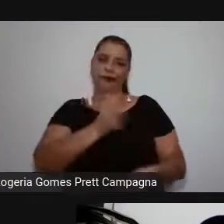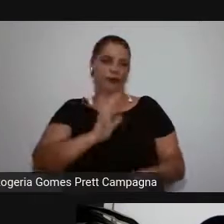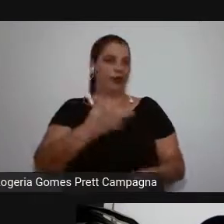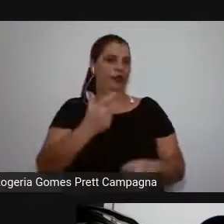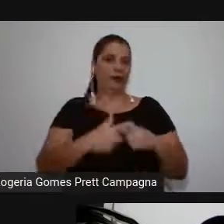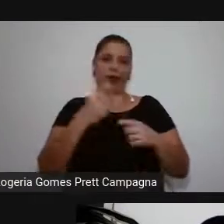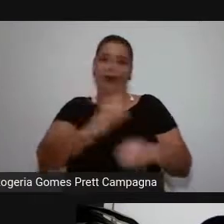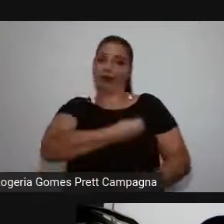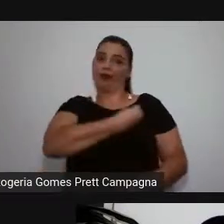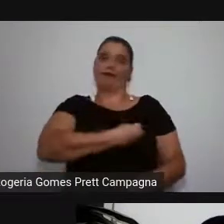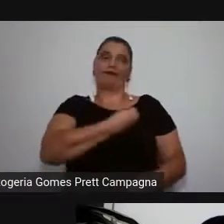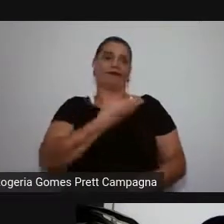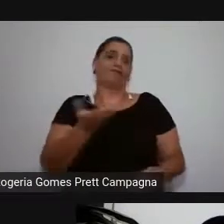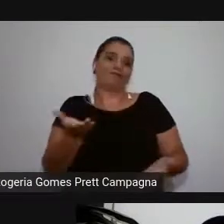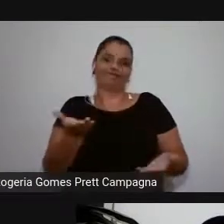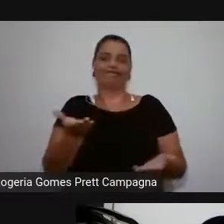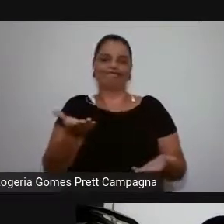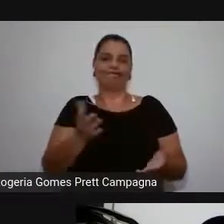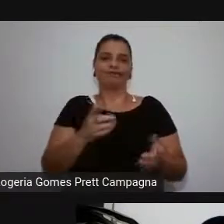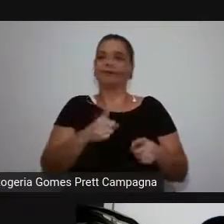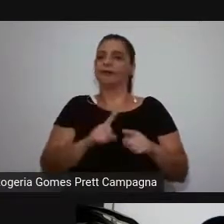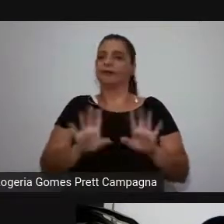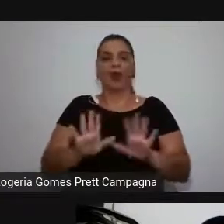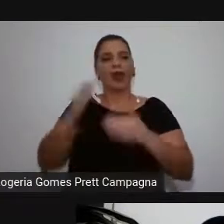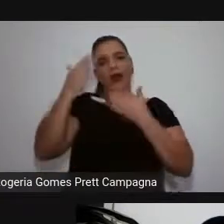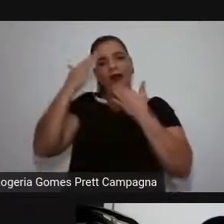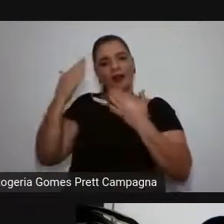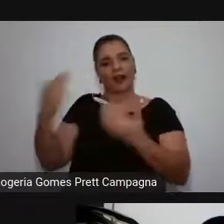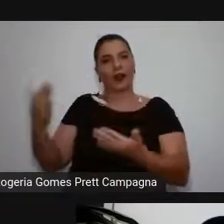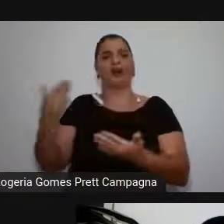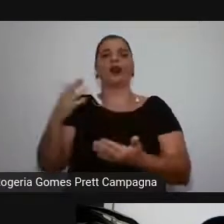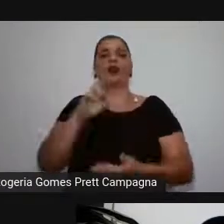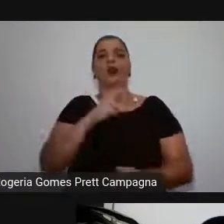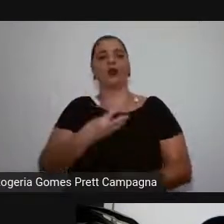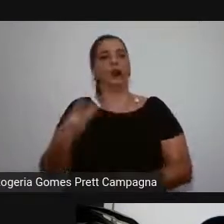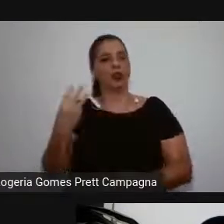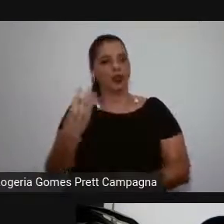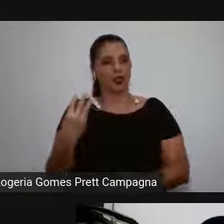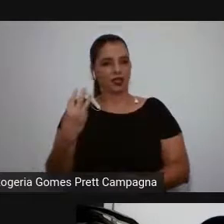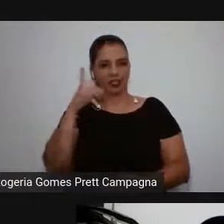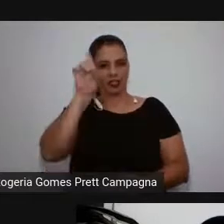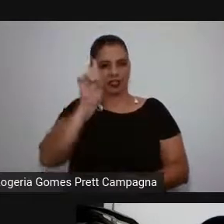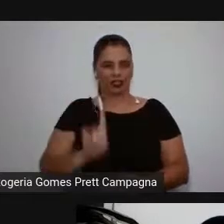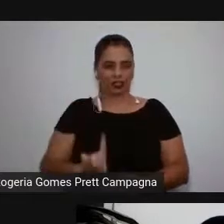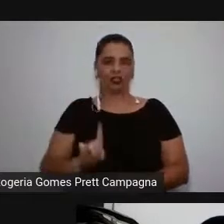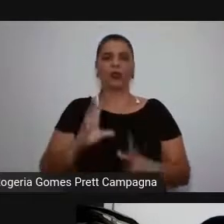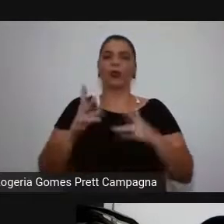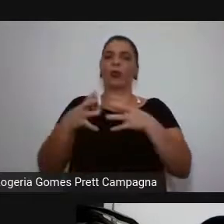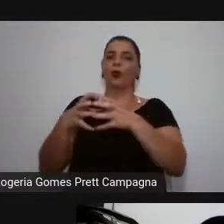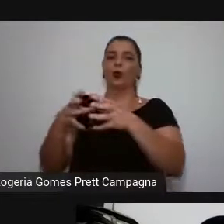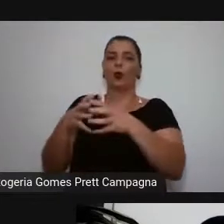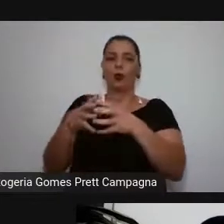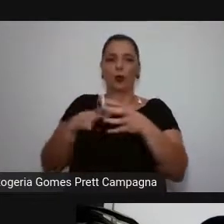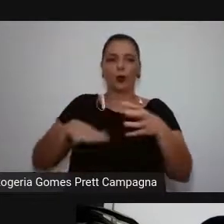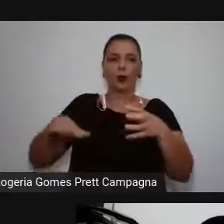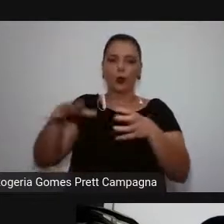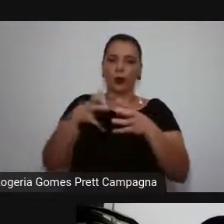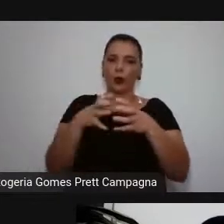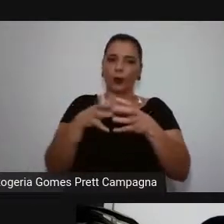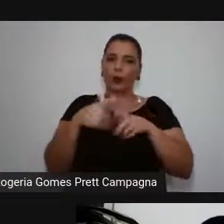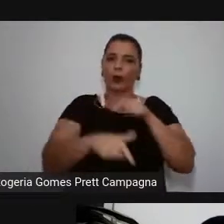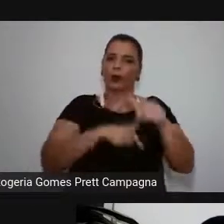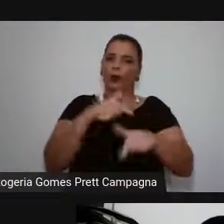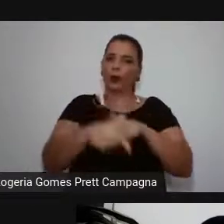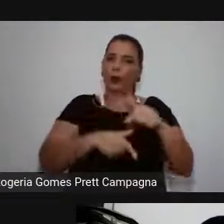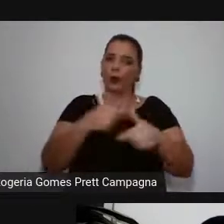bom? Então, agradeço a você, ao Rodrigo, ao Ayrton, toda a equipe que estava aqui trabalhando